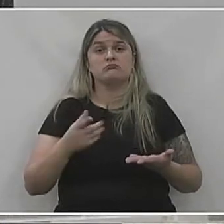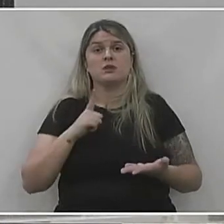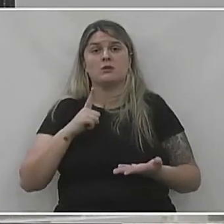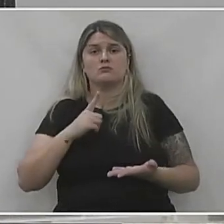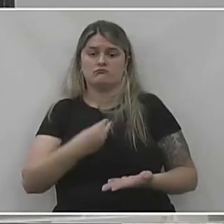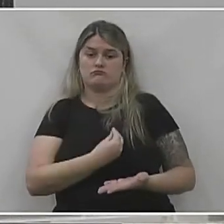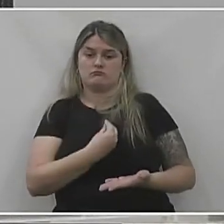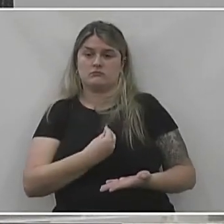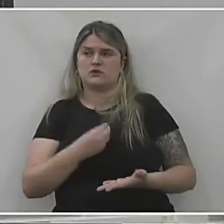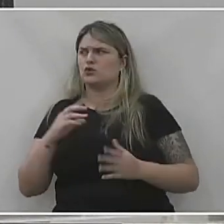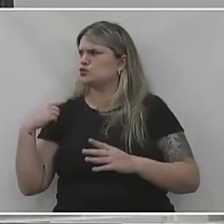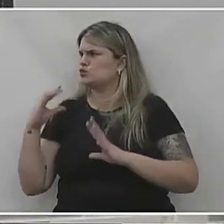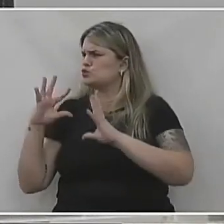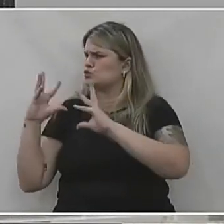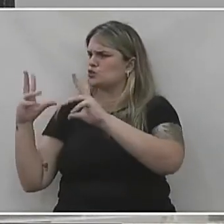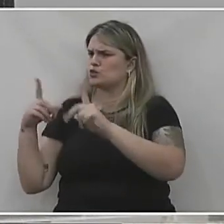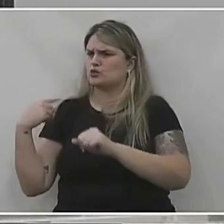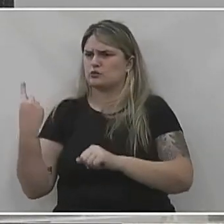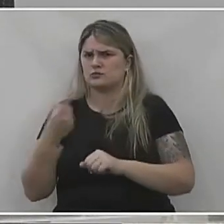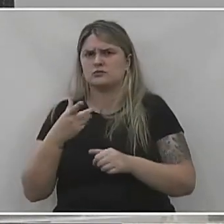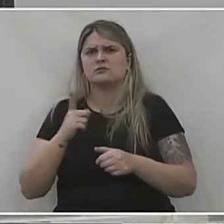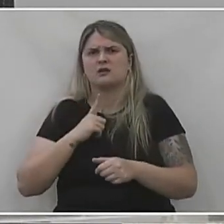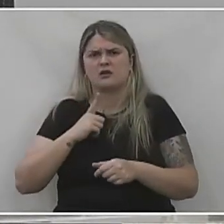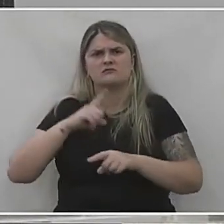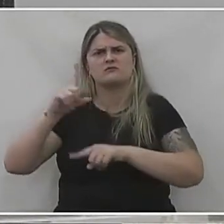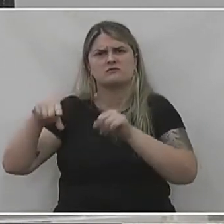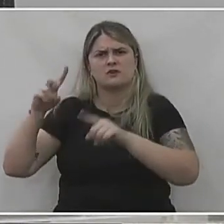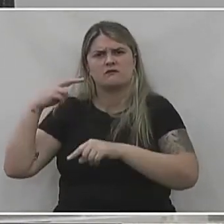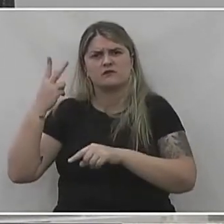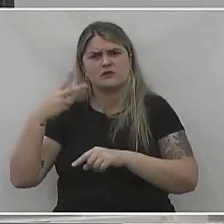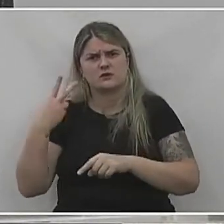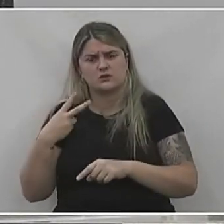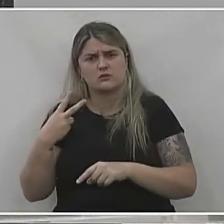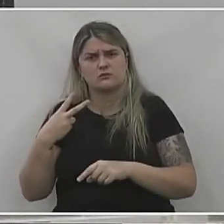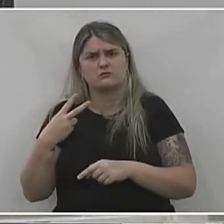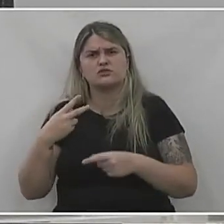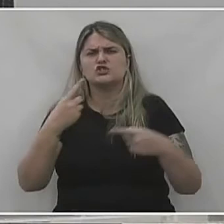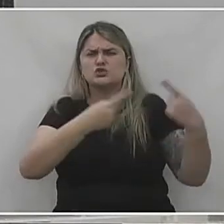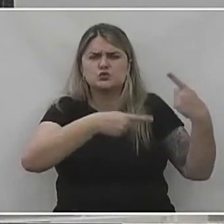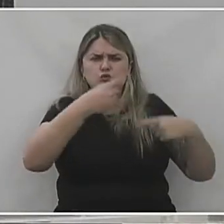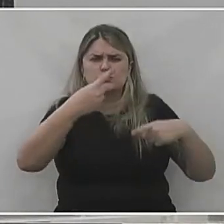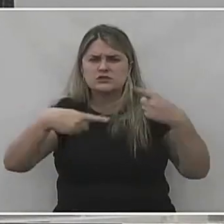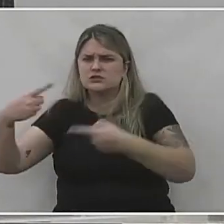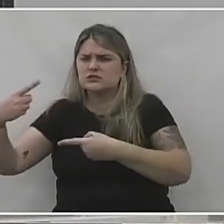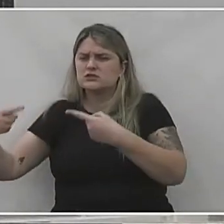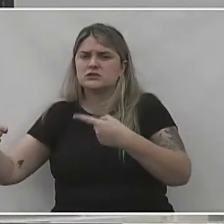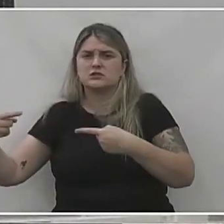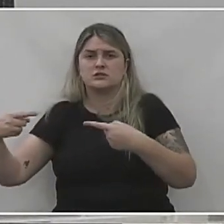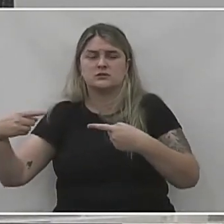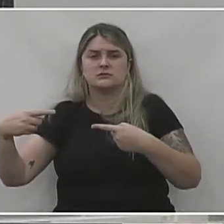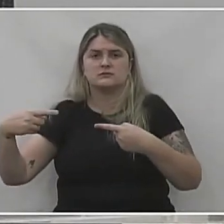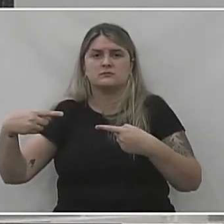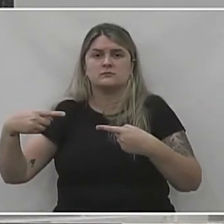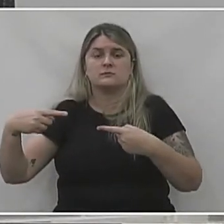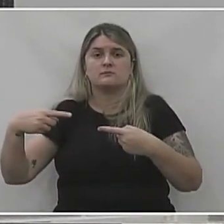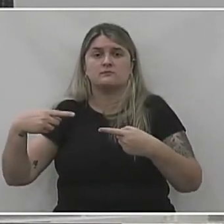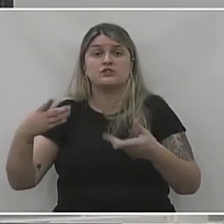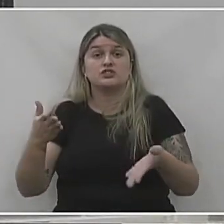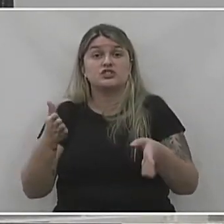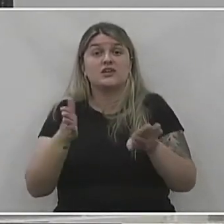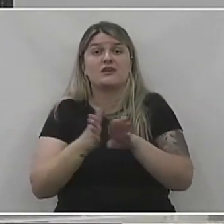estou aqui estamos aqui de diversos vereadores para tar debatendo tá